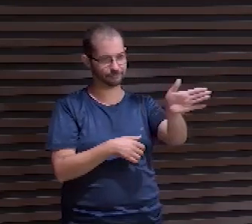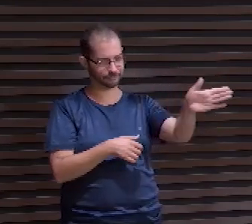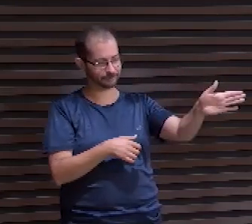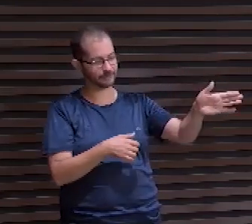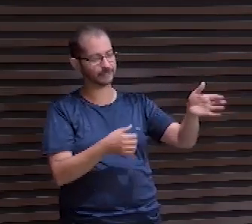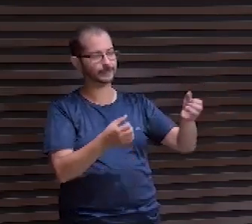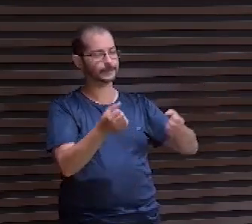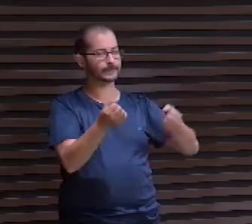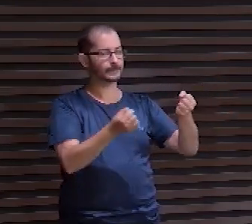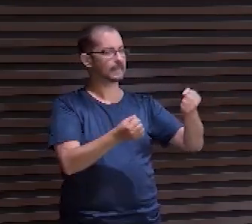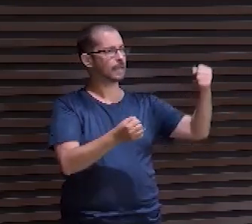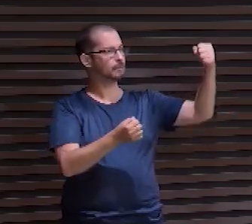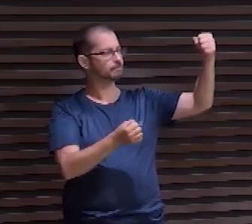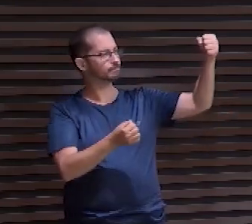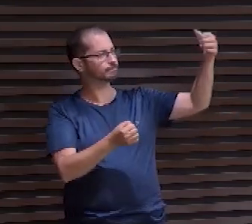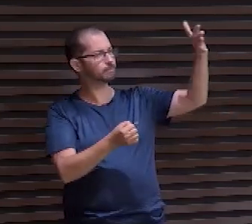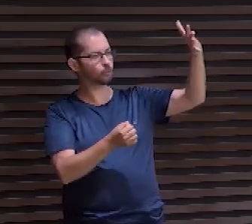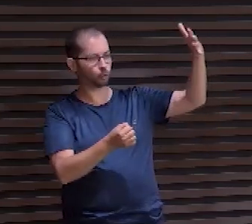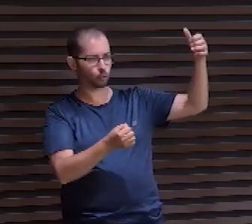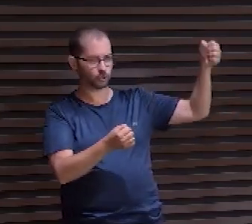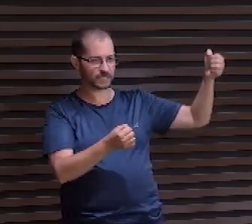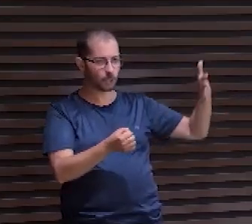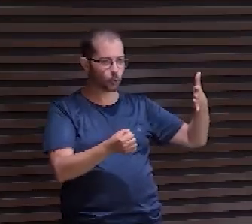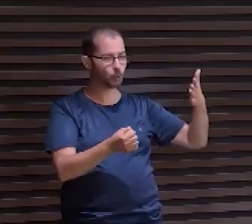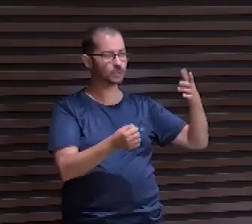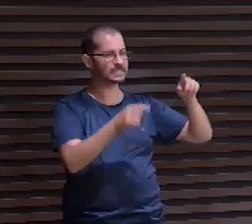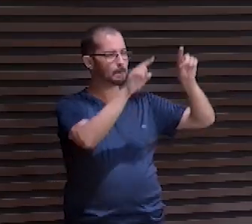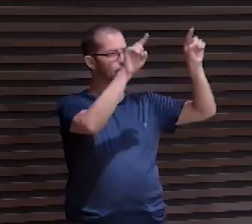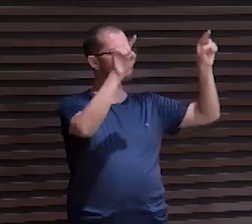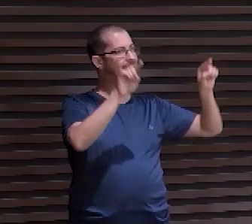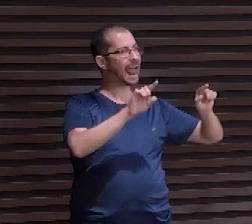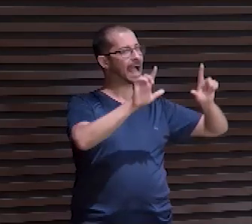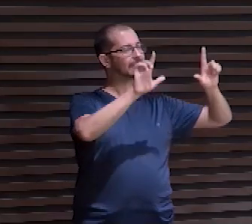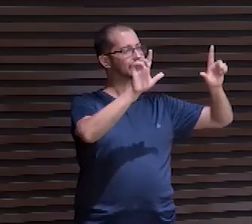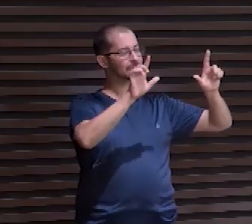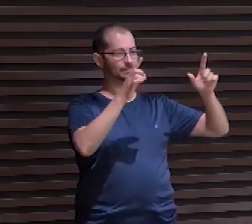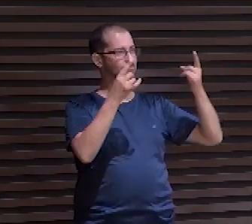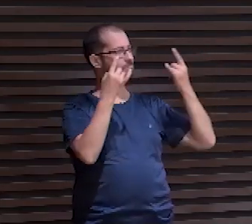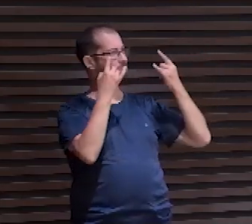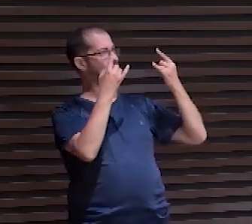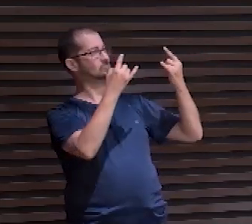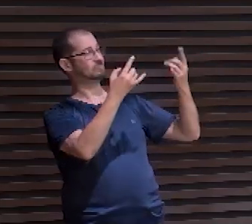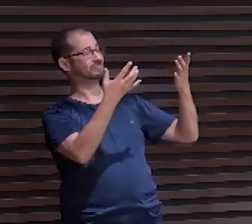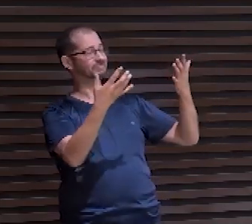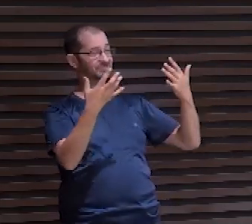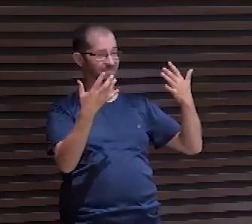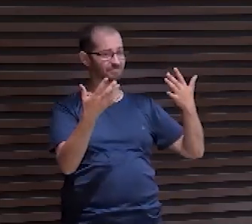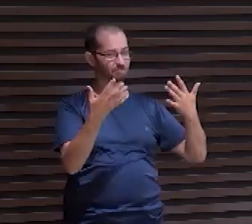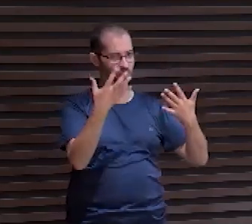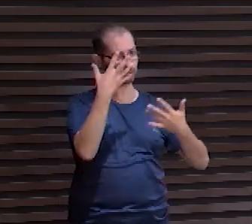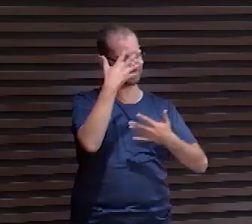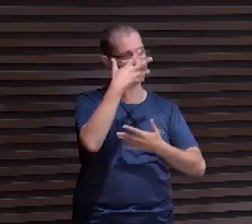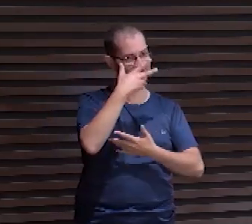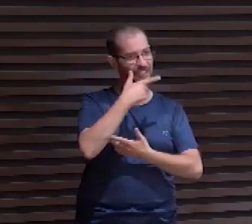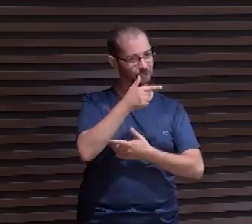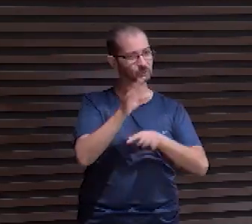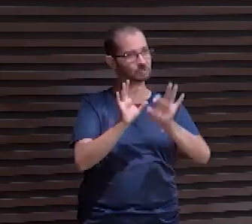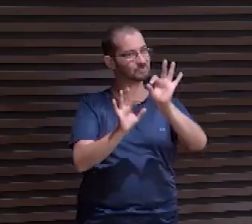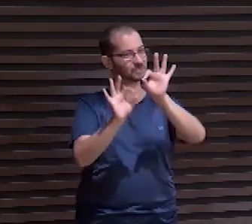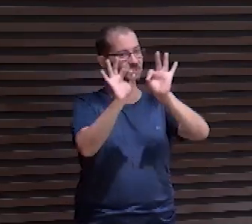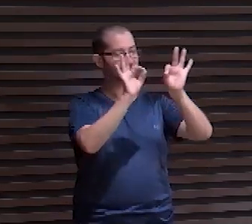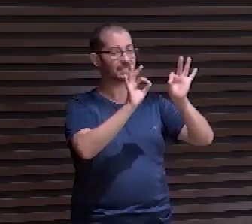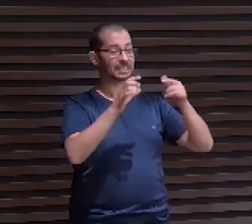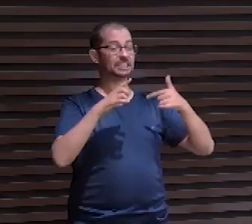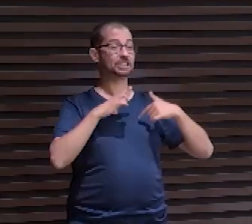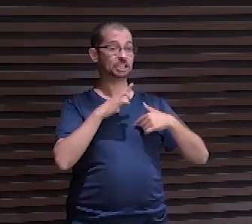luminosas, coloridas, nos davam boas-vindas. Havia uma grande opção de